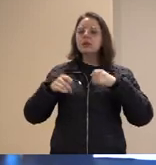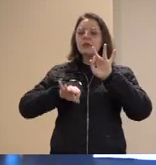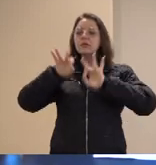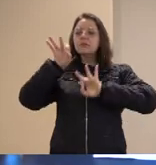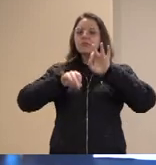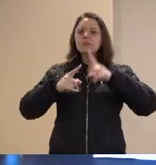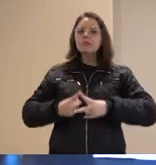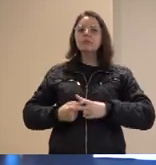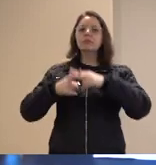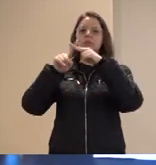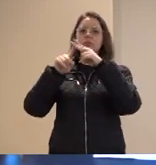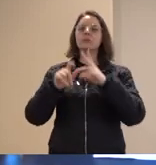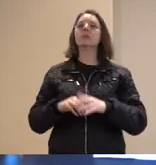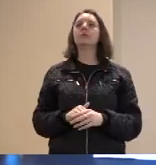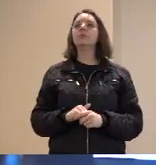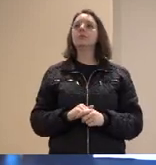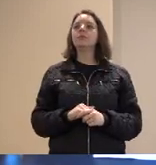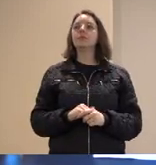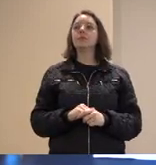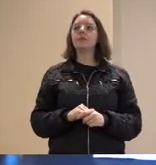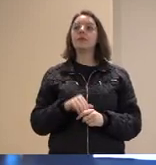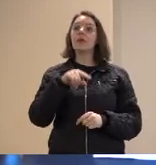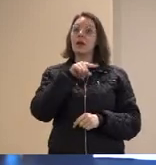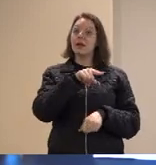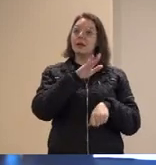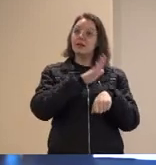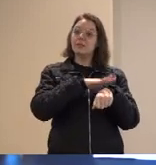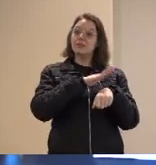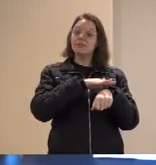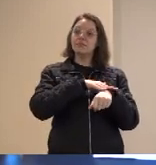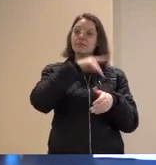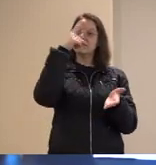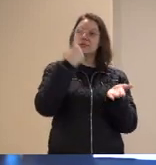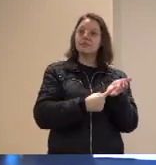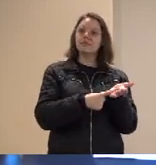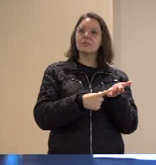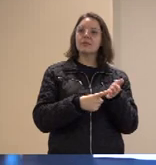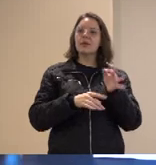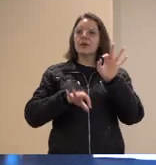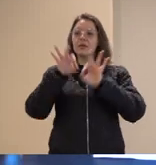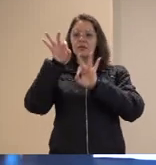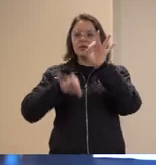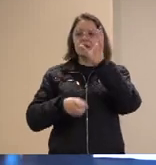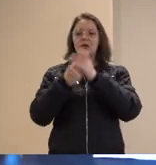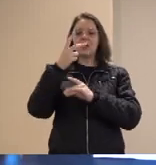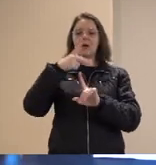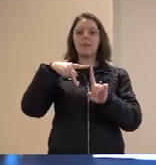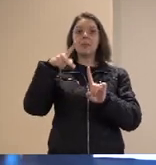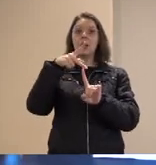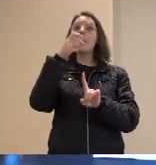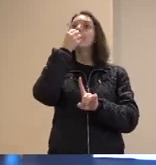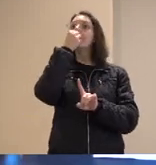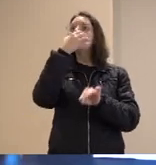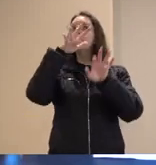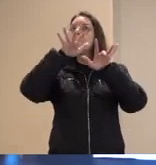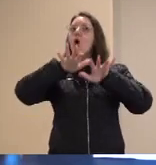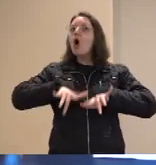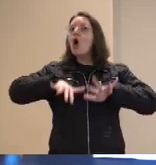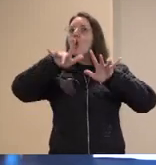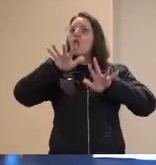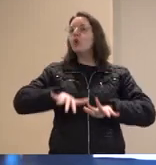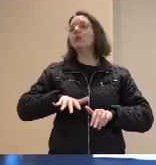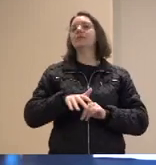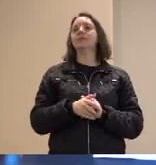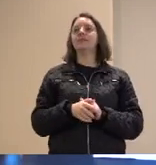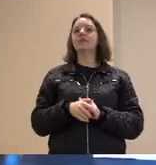reordenamento. Esse era um compromisso, elaborar um bom plano. E nesse plano, o